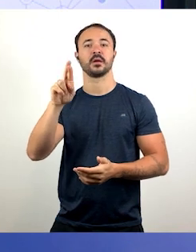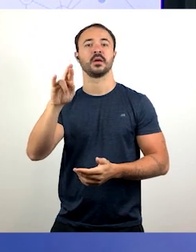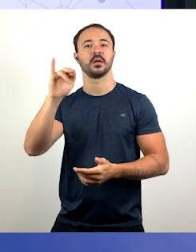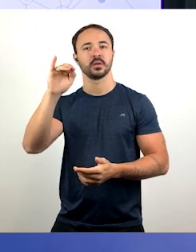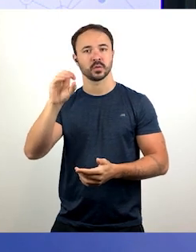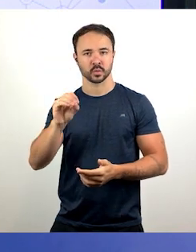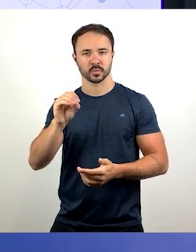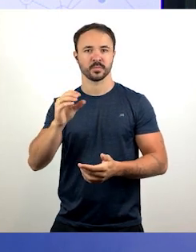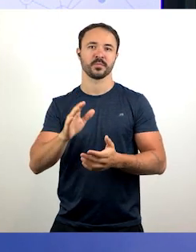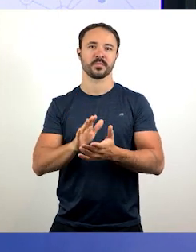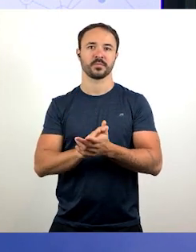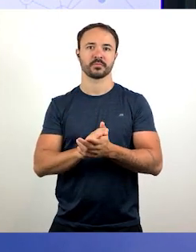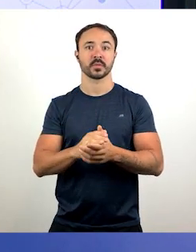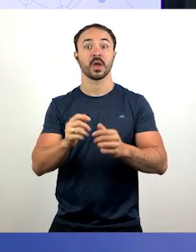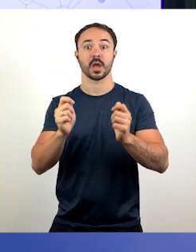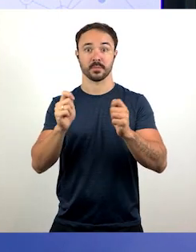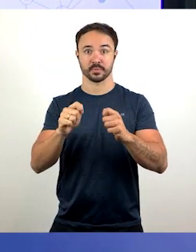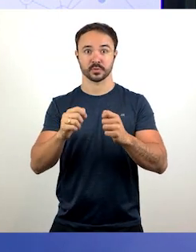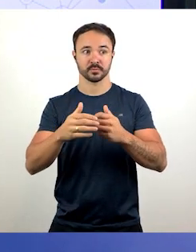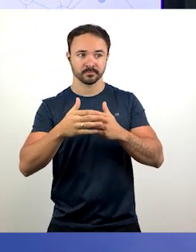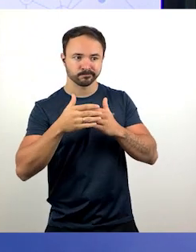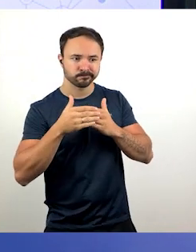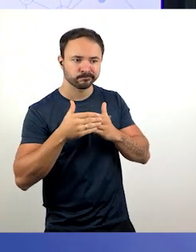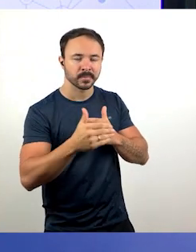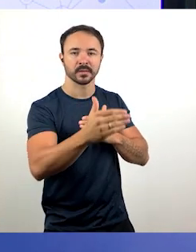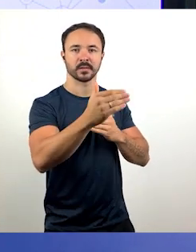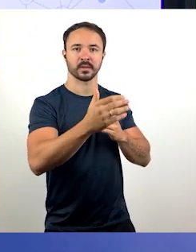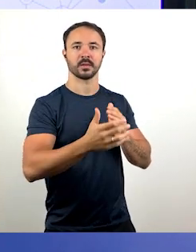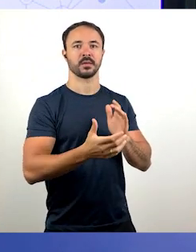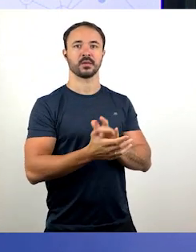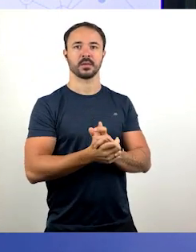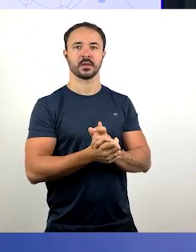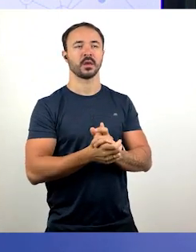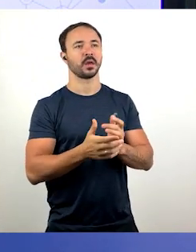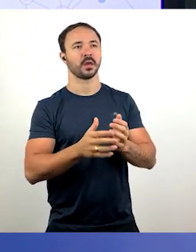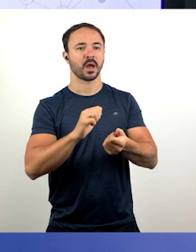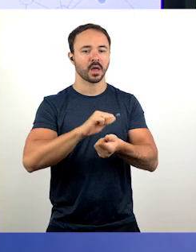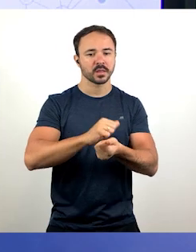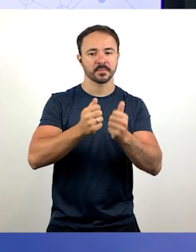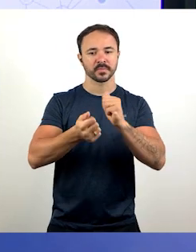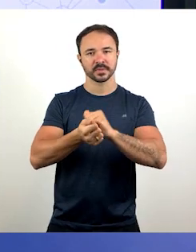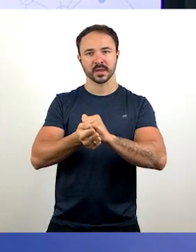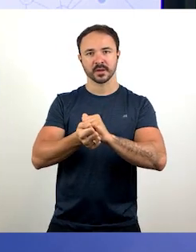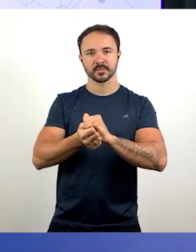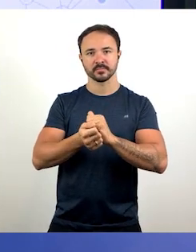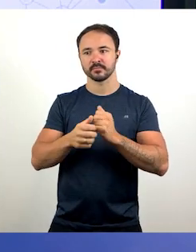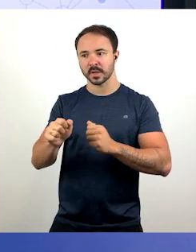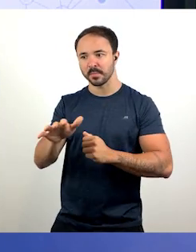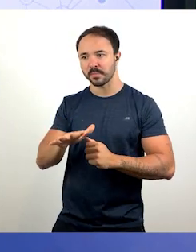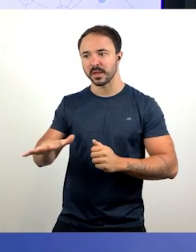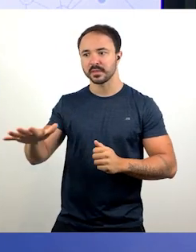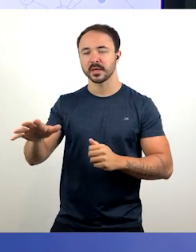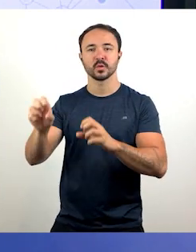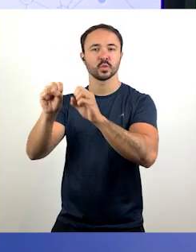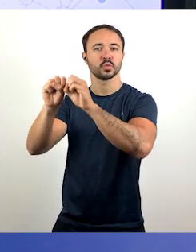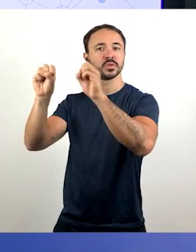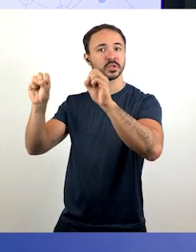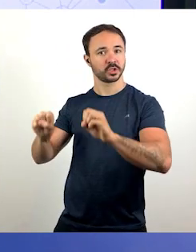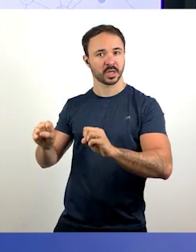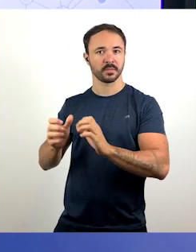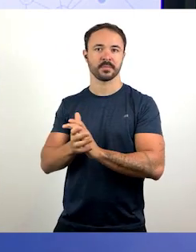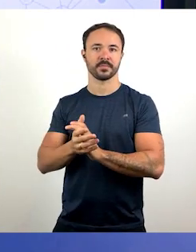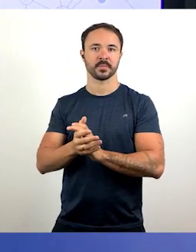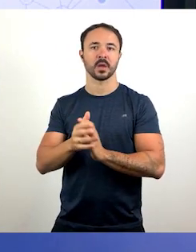nós conseguimos desenvolver e desempenhar essa linguagem para outro âmbito. Uma pessoa que